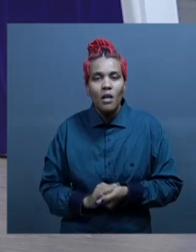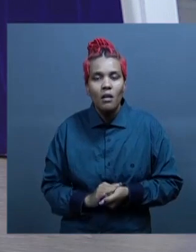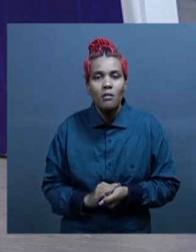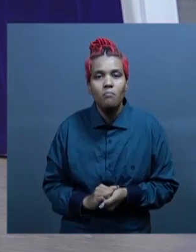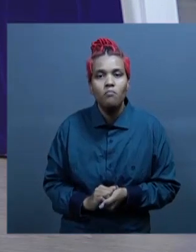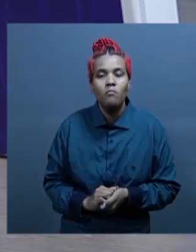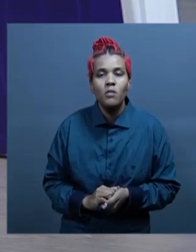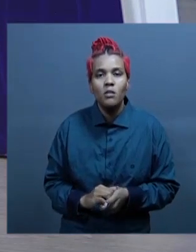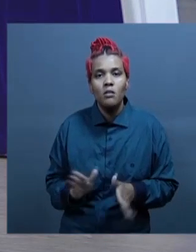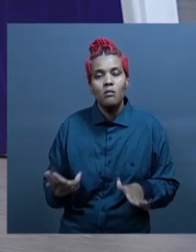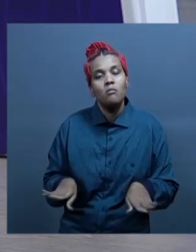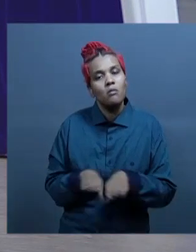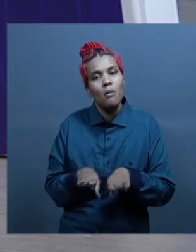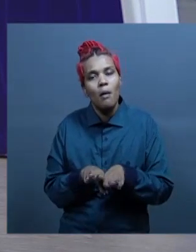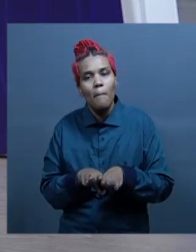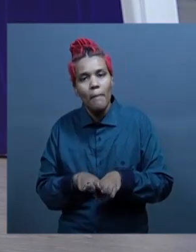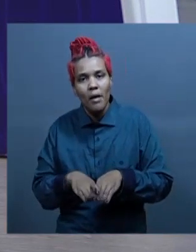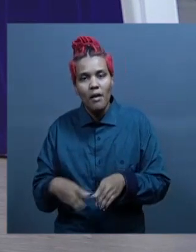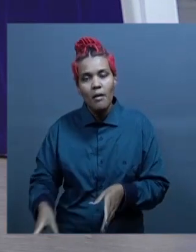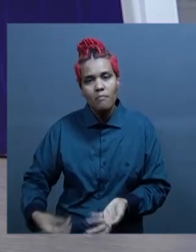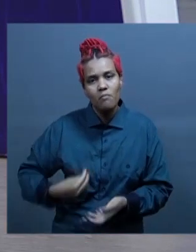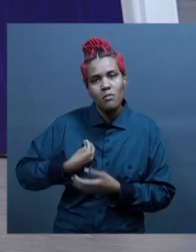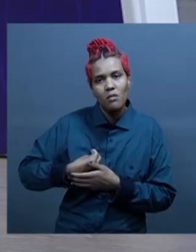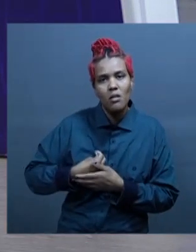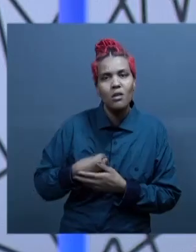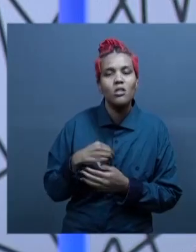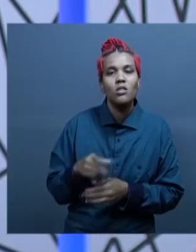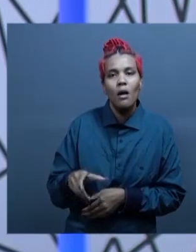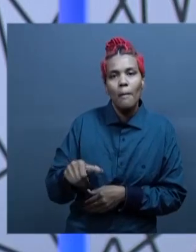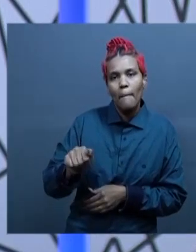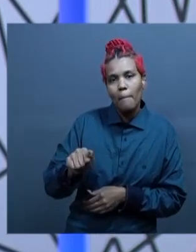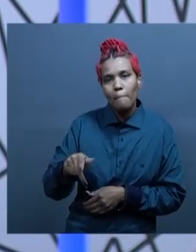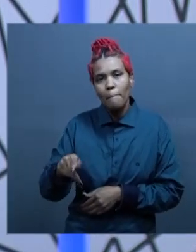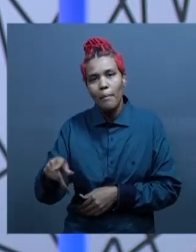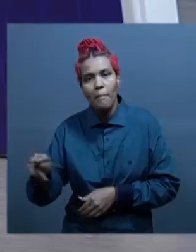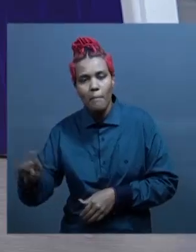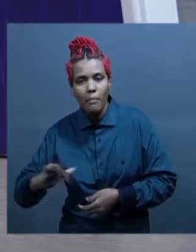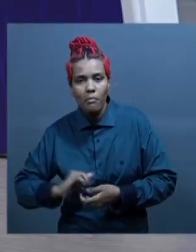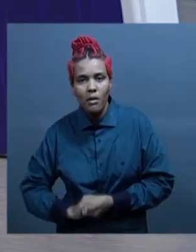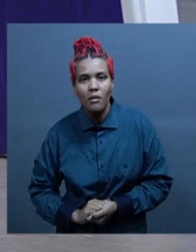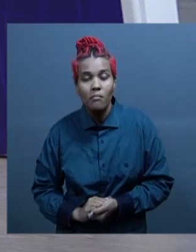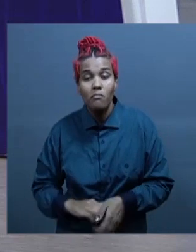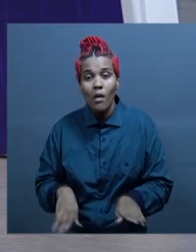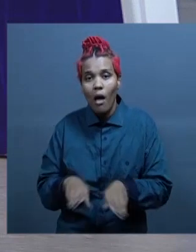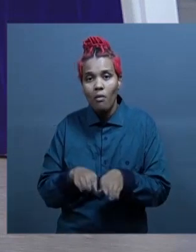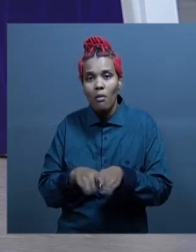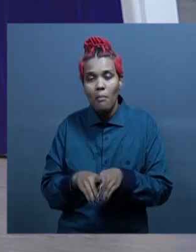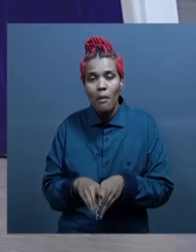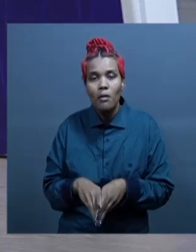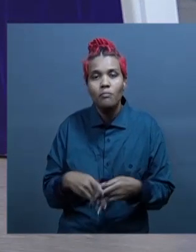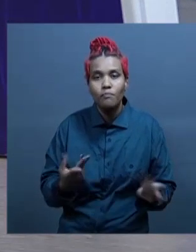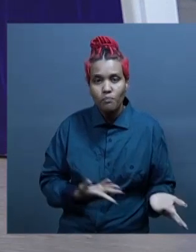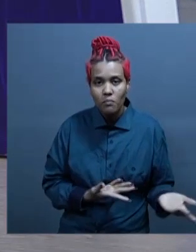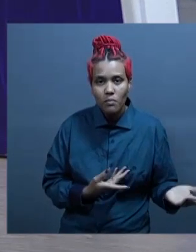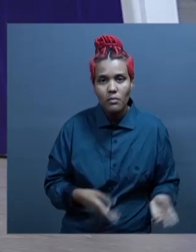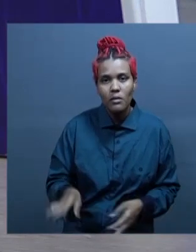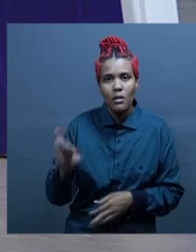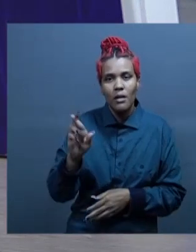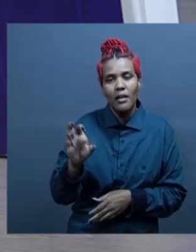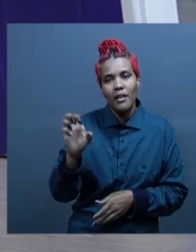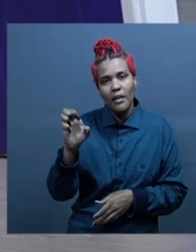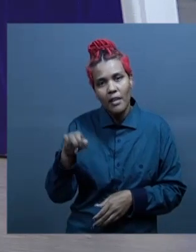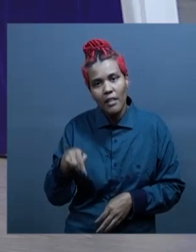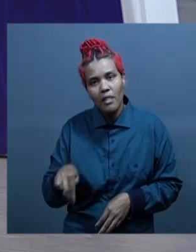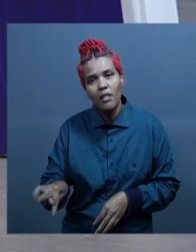dos profissionais de propaganda boa noite ela orou a noite e também a renata daí que é professora da faculdade